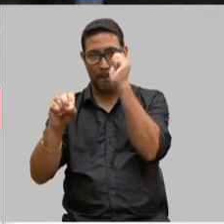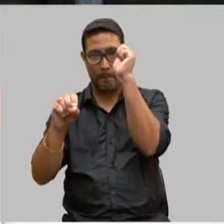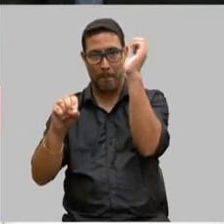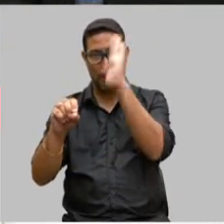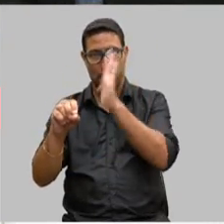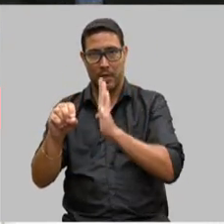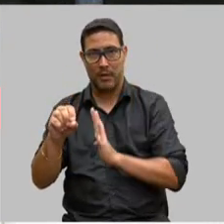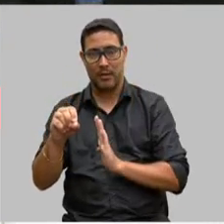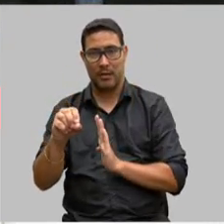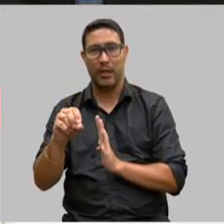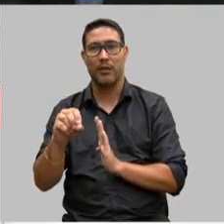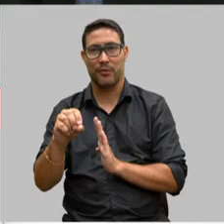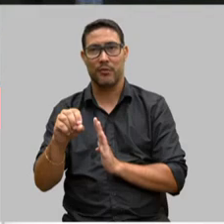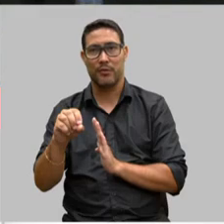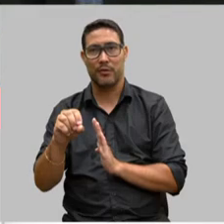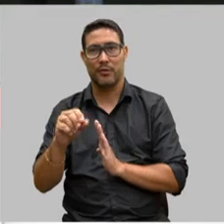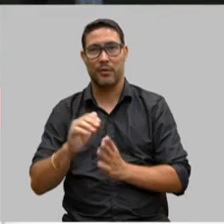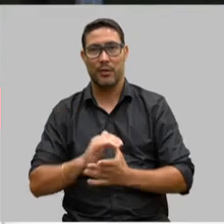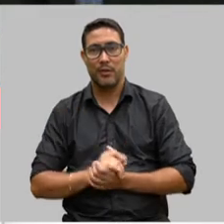Então, Ana, lá do